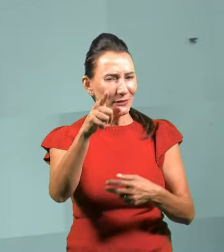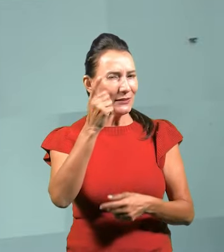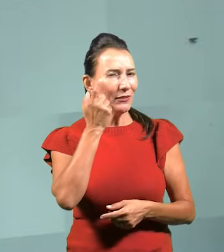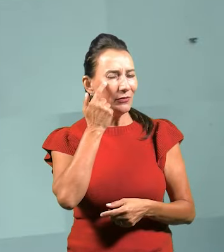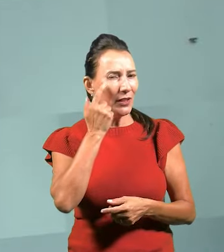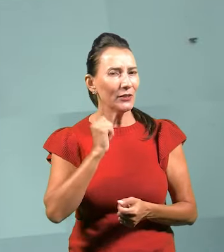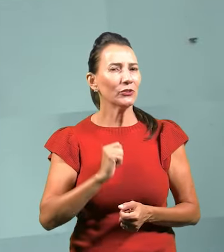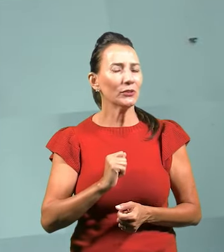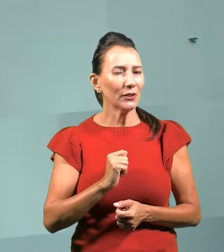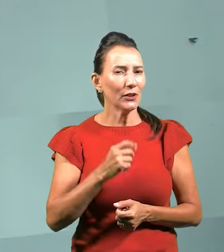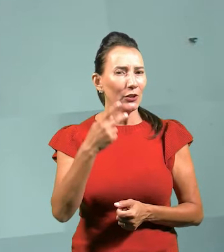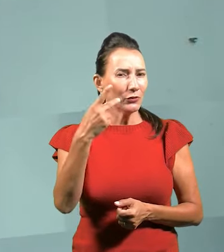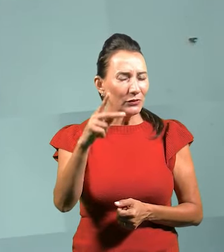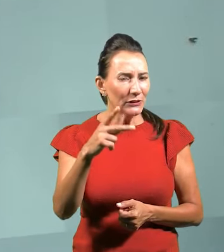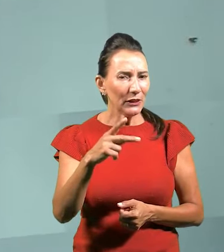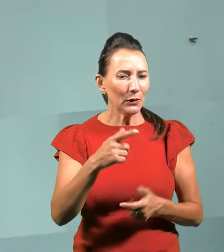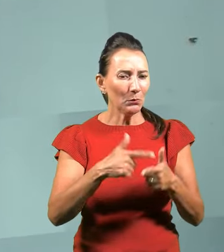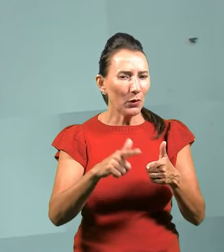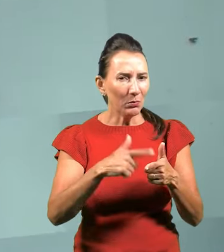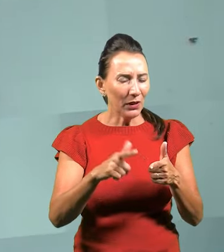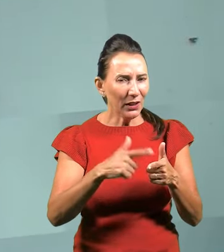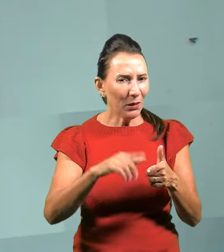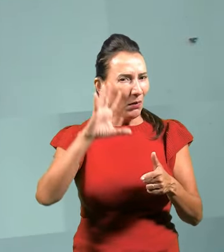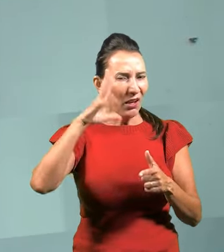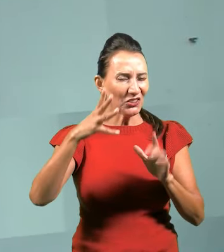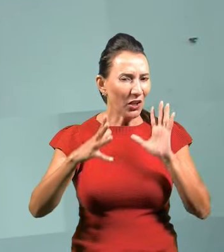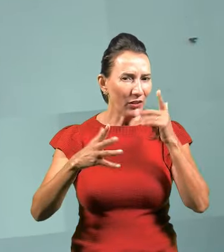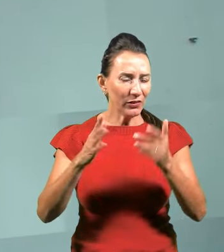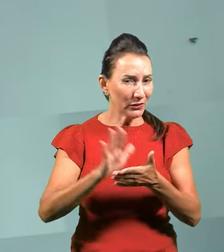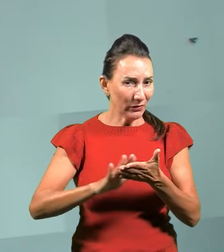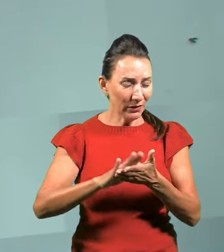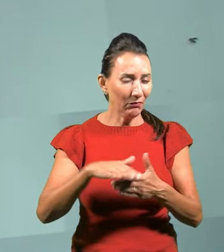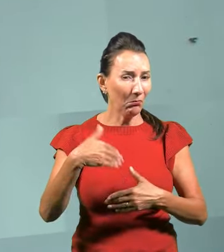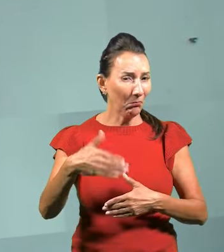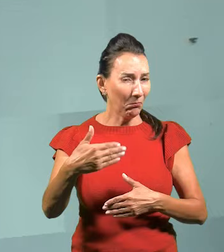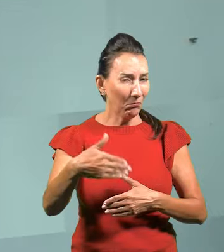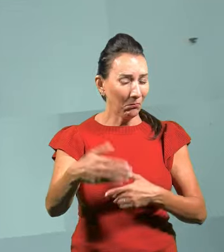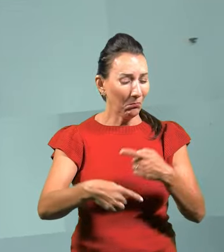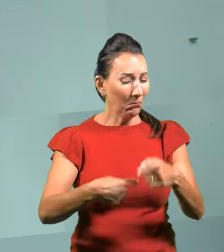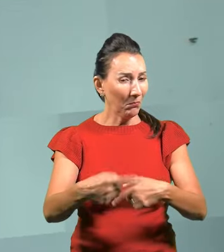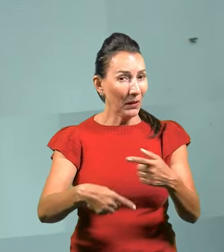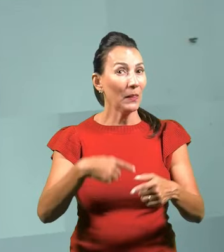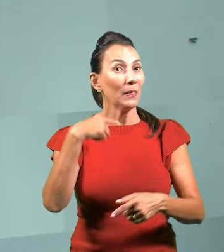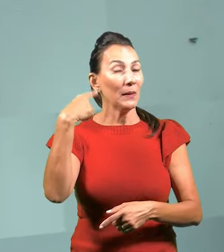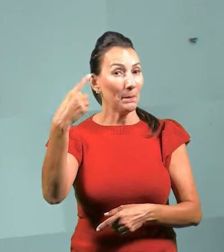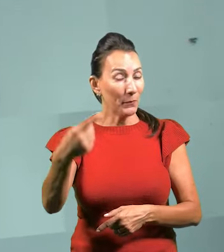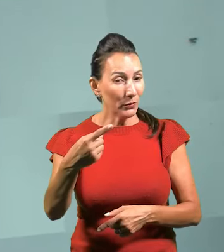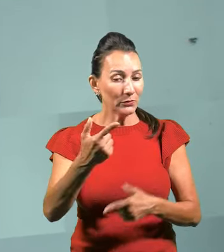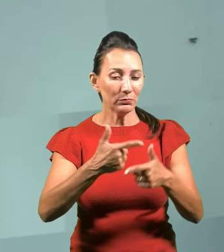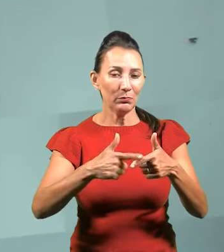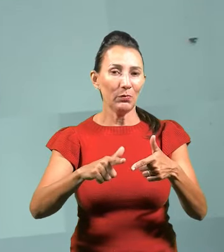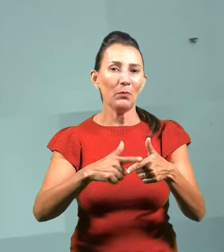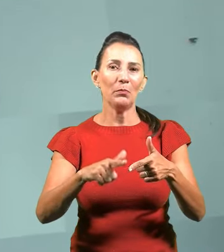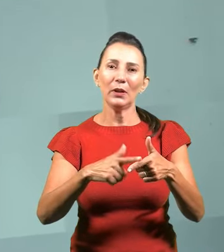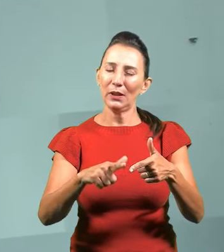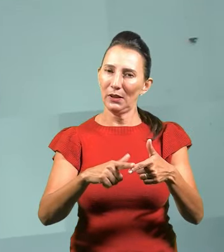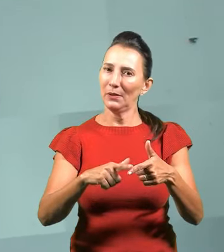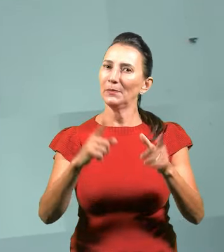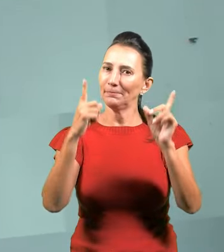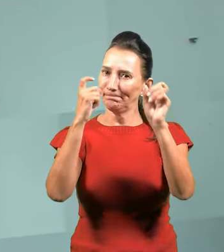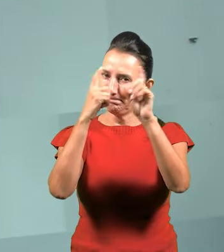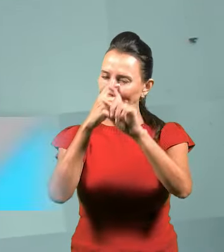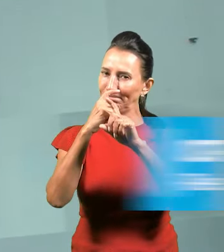ouvindo, olha lá se você também está deixando acumular pequenos grãos que mais tarde vão se